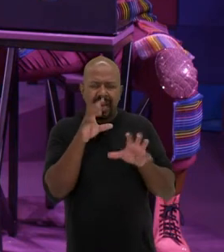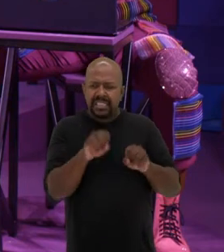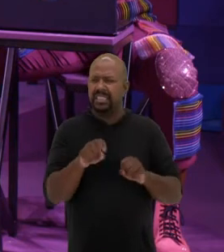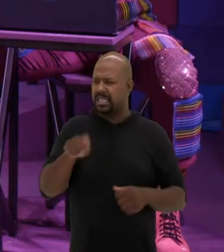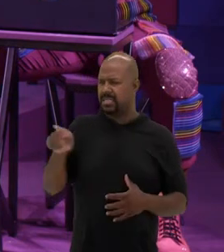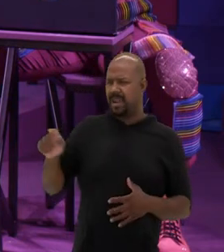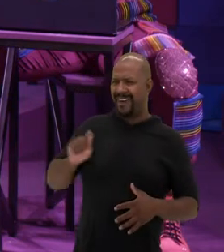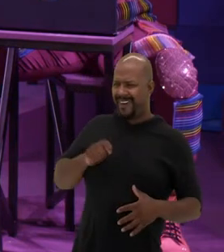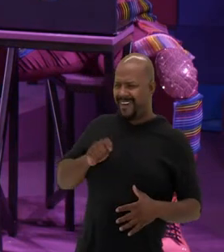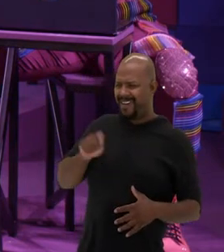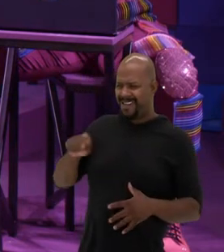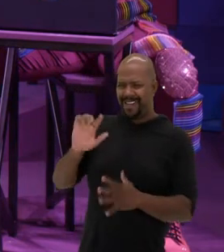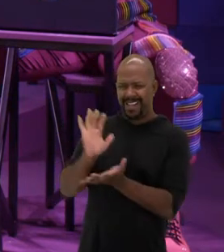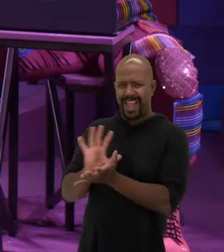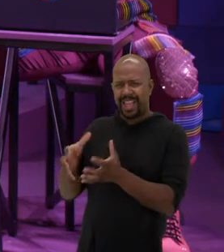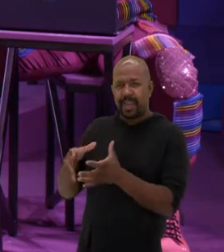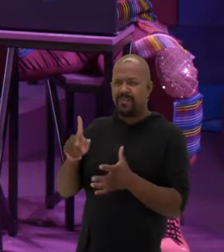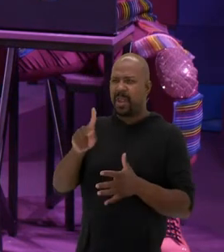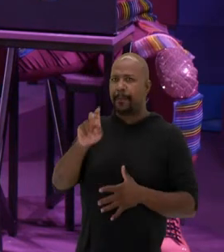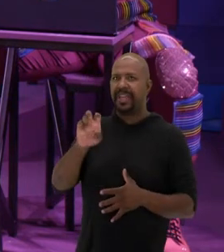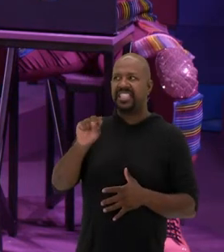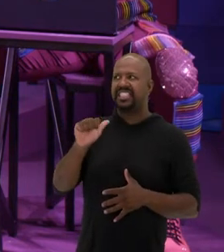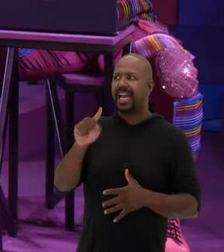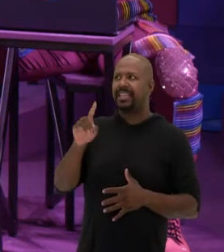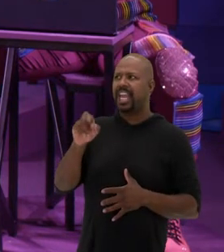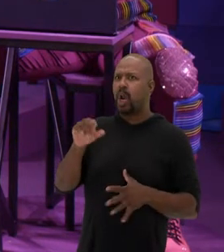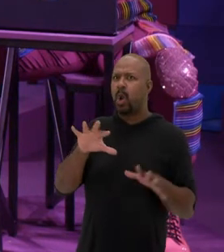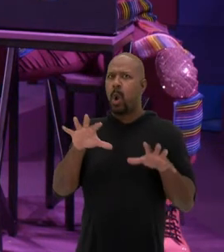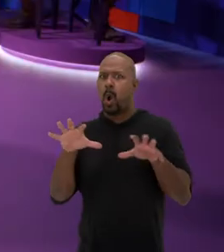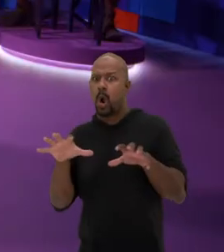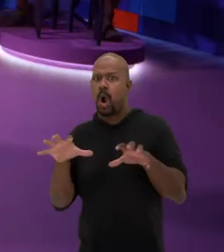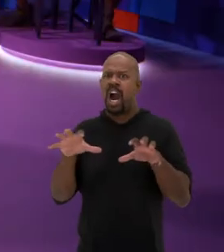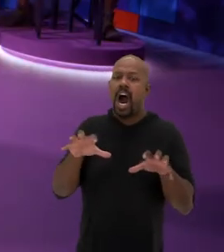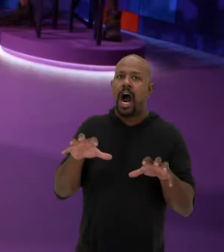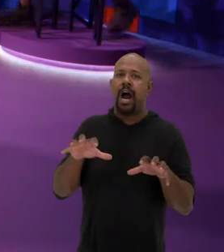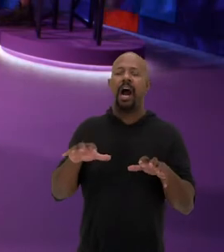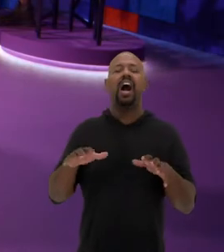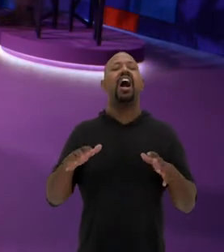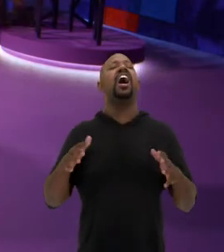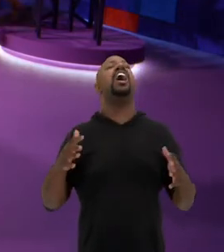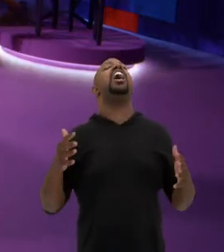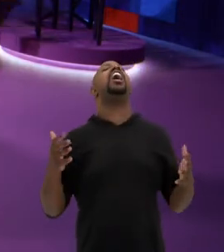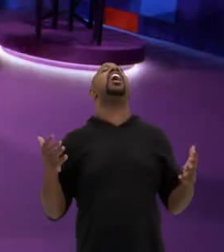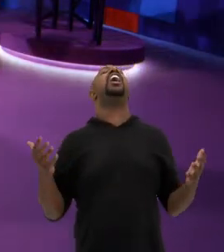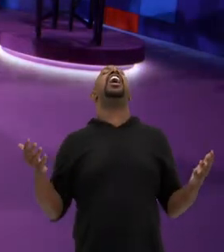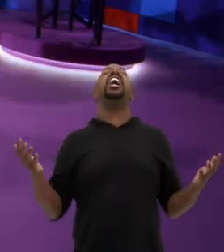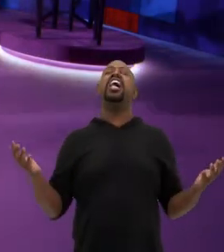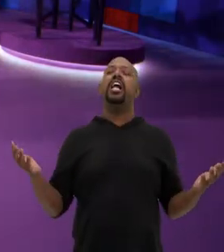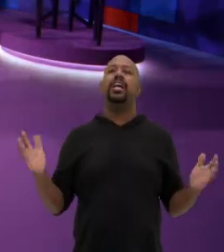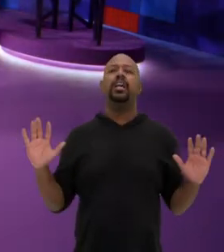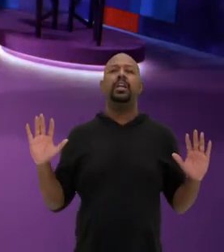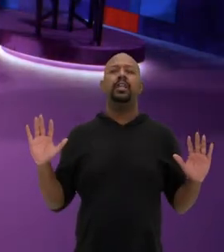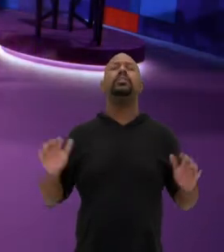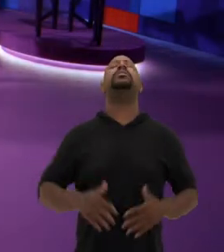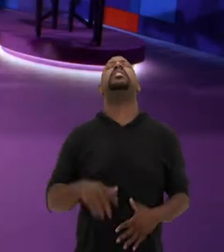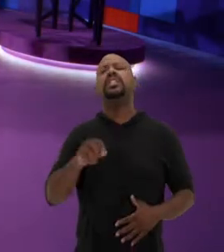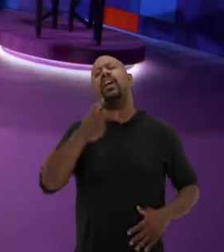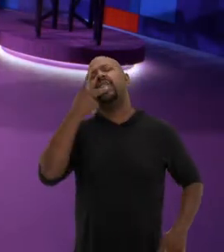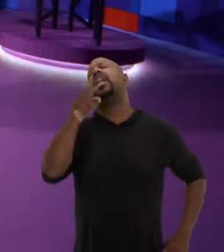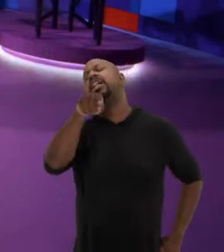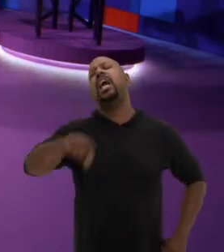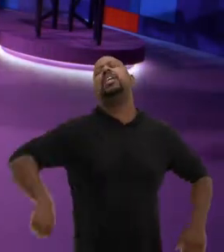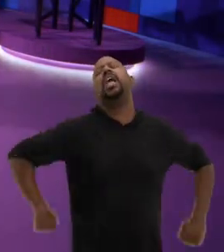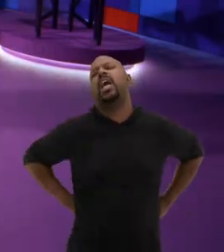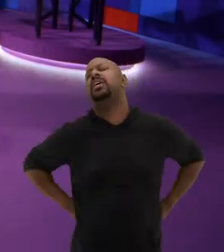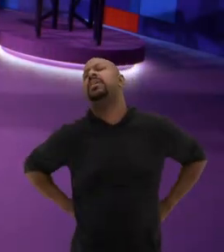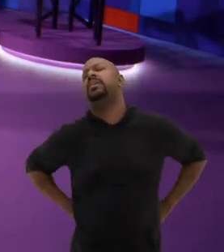Teriam sido os malvados integrantes da equipe Pesadelo. Dimitri e Ernesto encaram Alex. Jonas fica ao lado de Alex. O que você tá